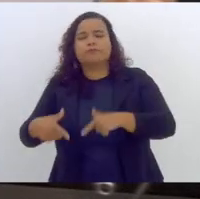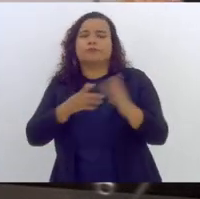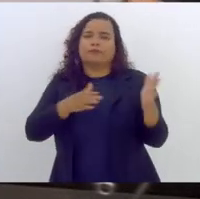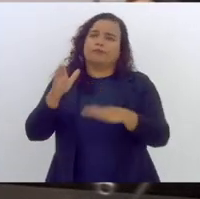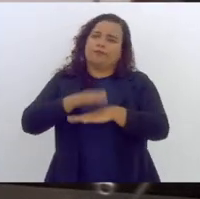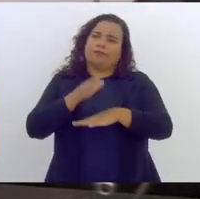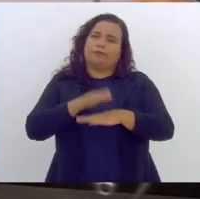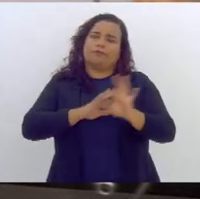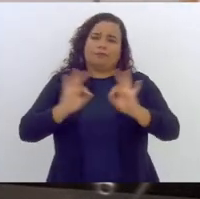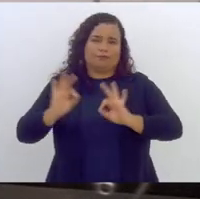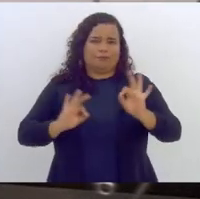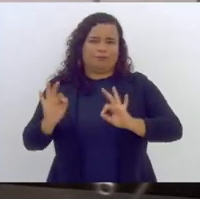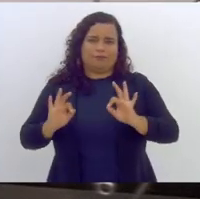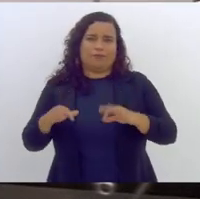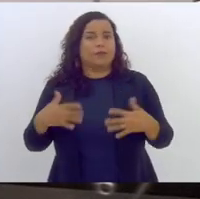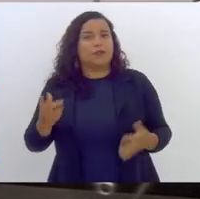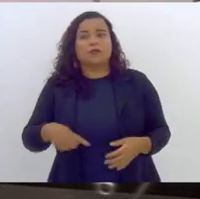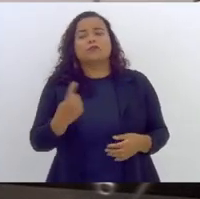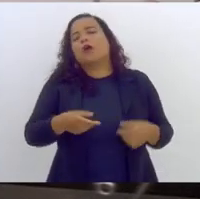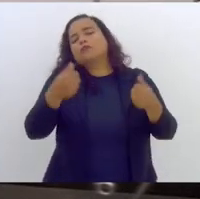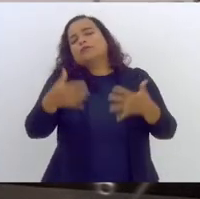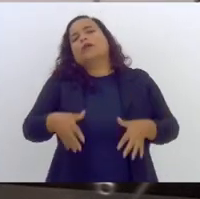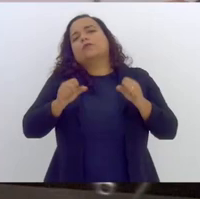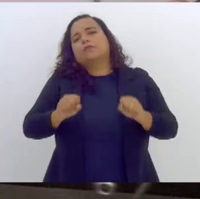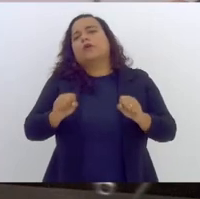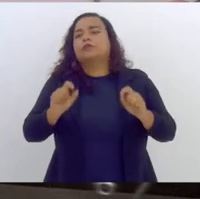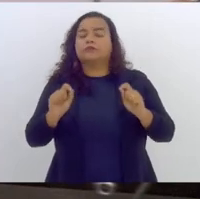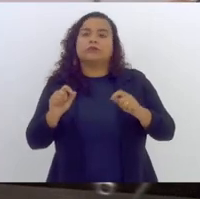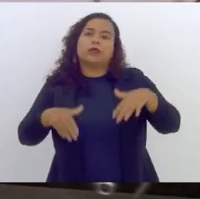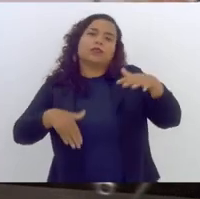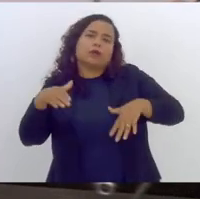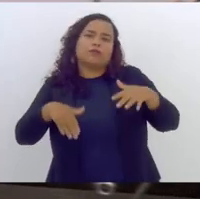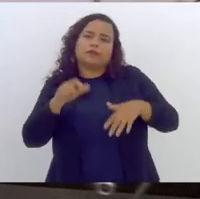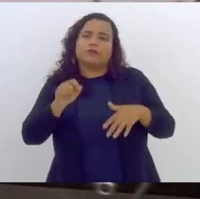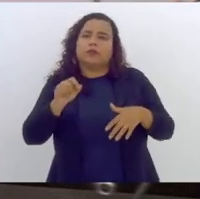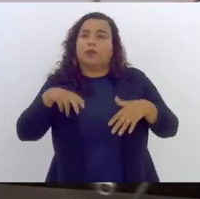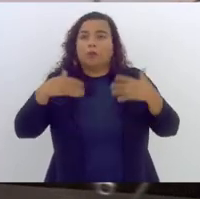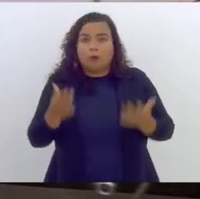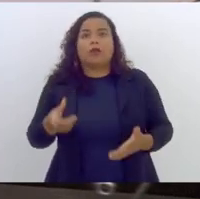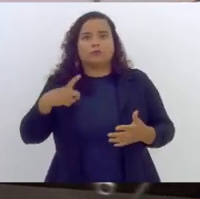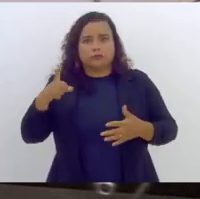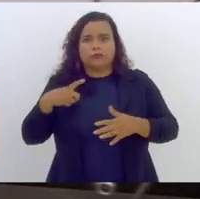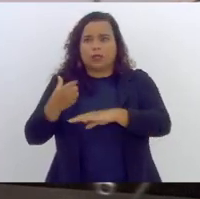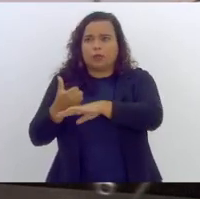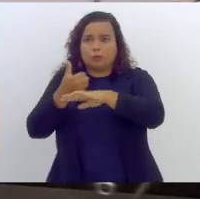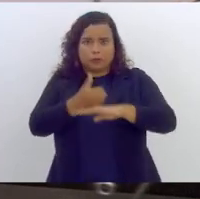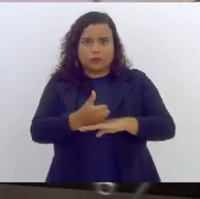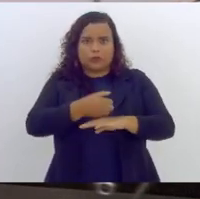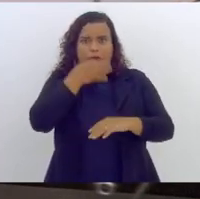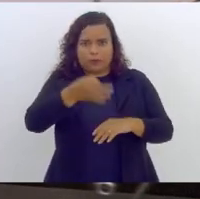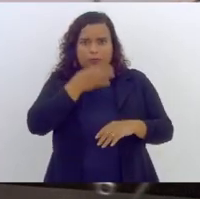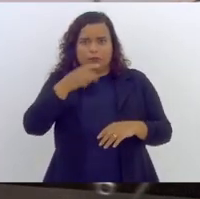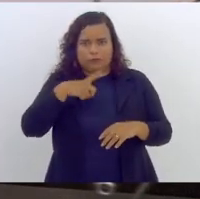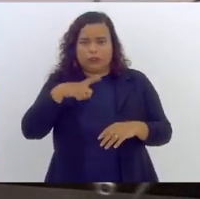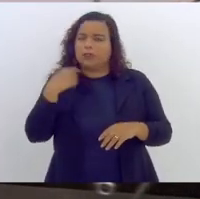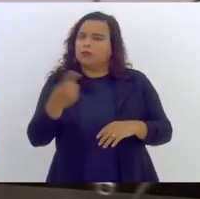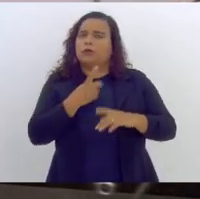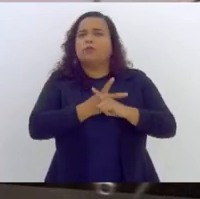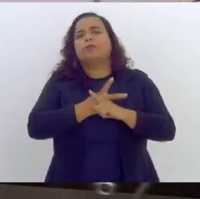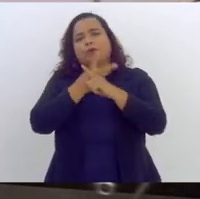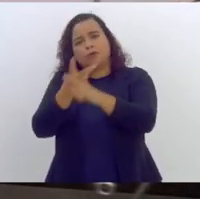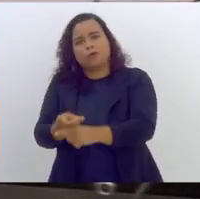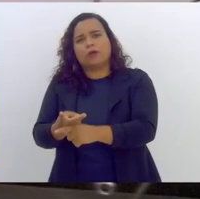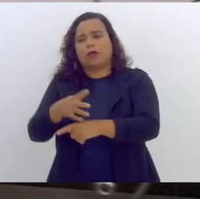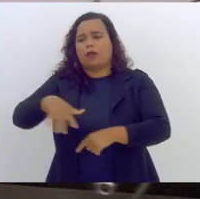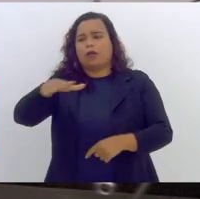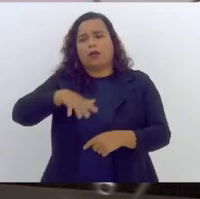etc então a gente pode dizer Doutora Milena talvez que assim que ele tiver um posicionamento vocês podem procurar Academia de